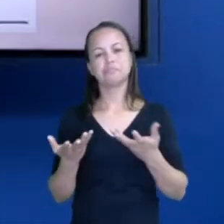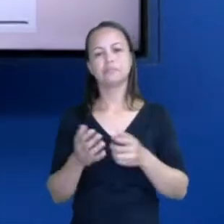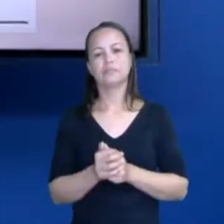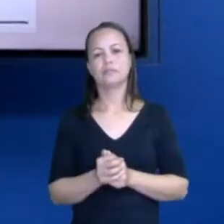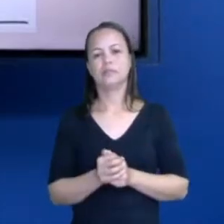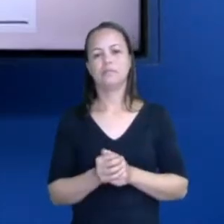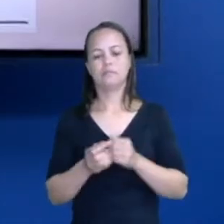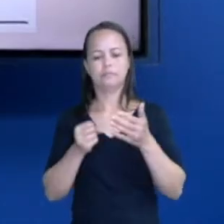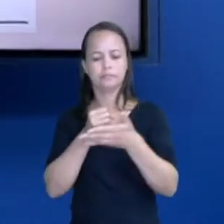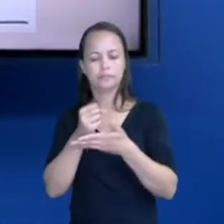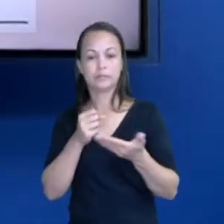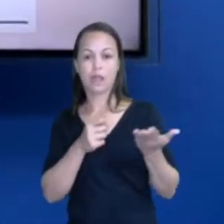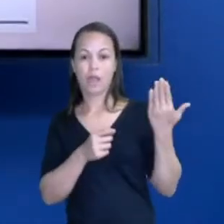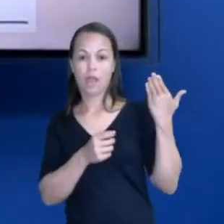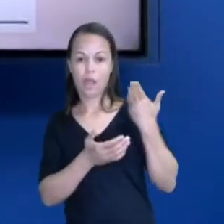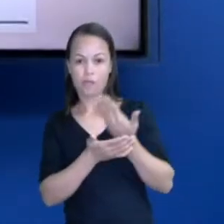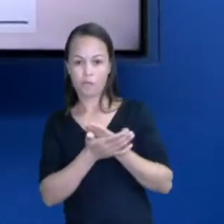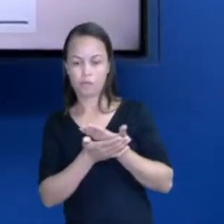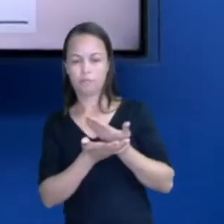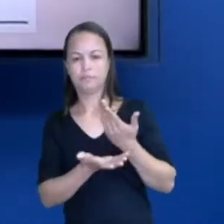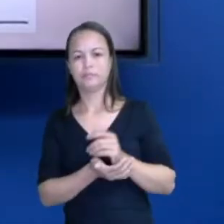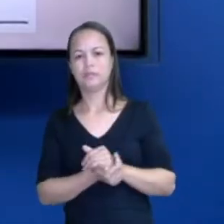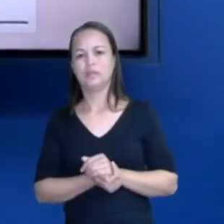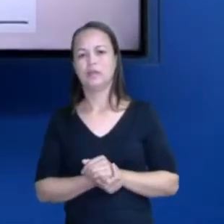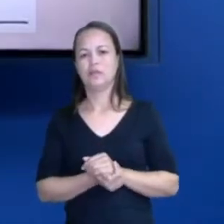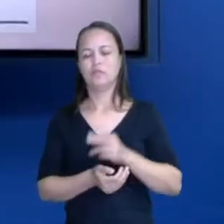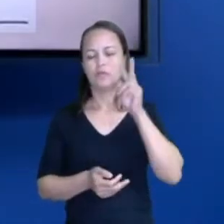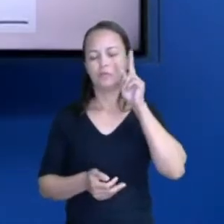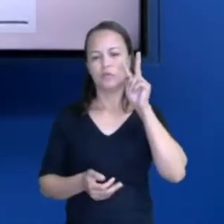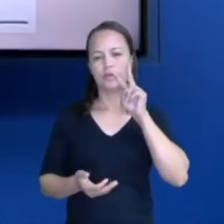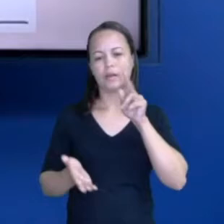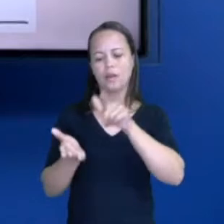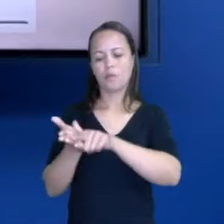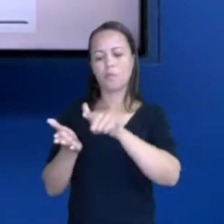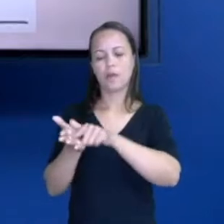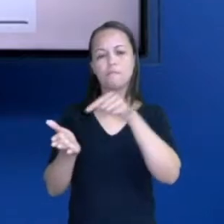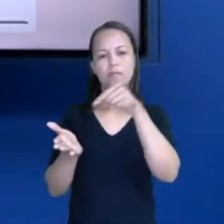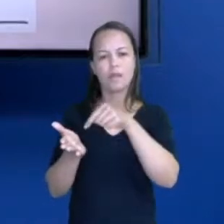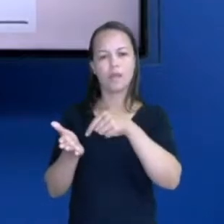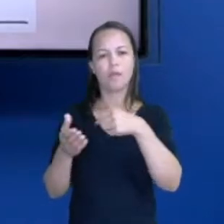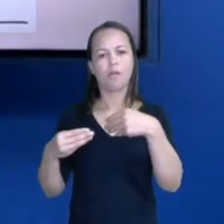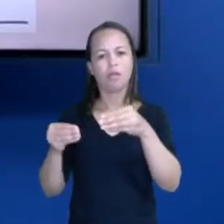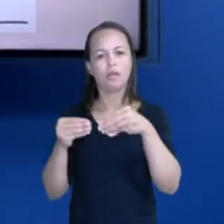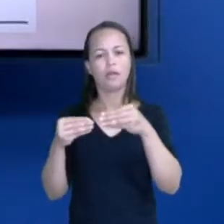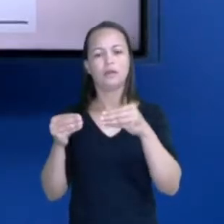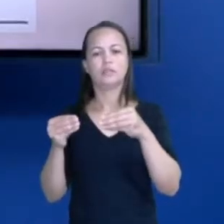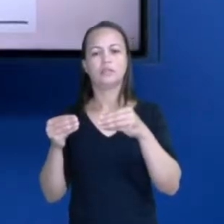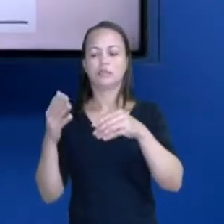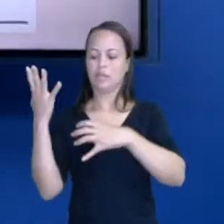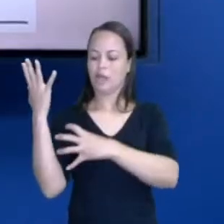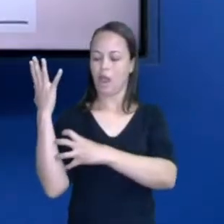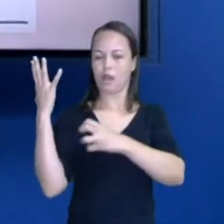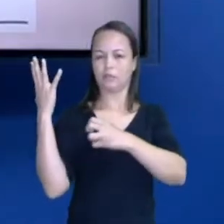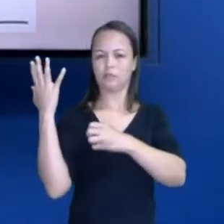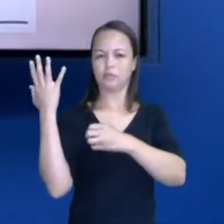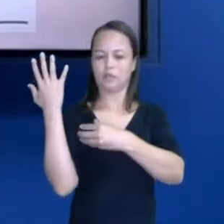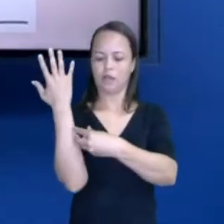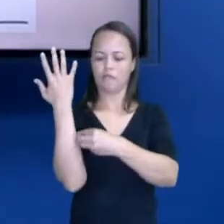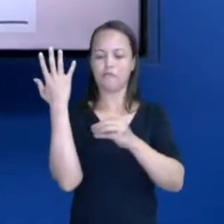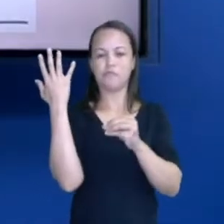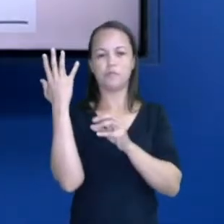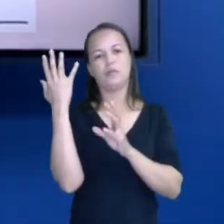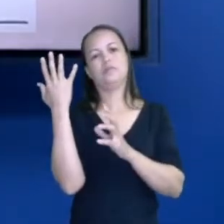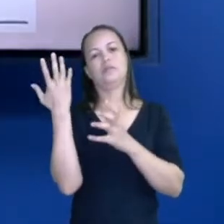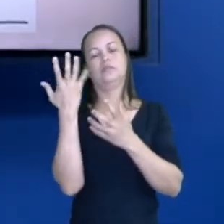nossa última aula, a gente vai relembrar que a folhinha de papel ela é retirada da madeira, das fibras de